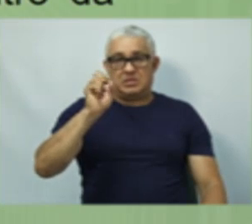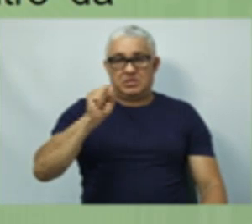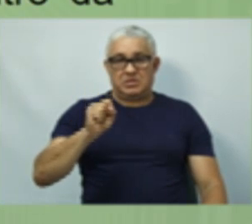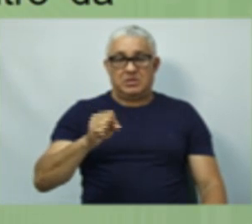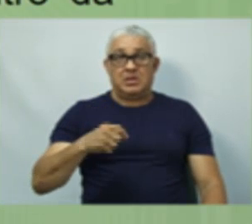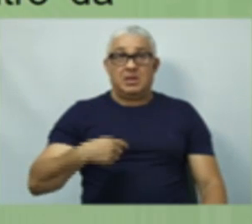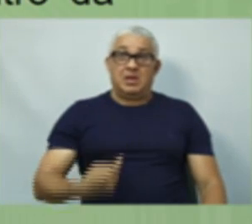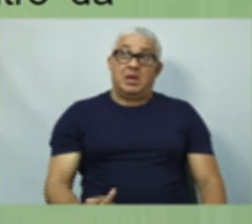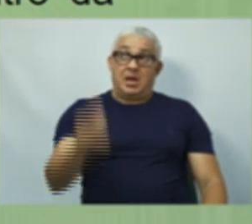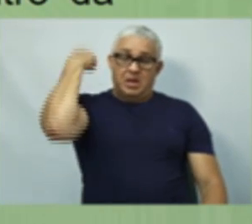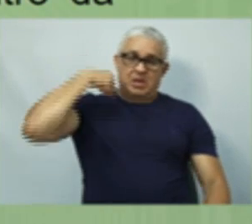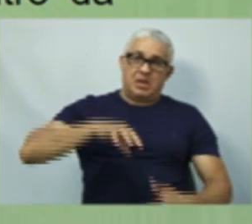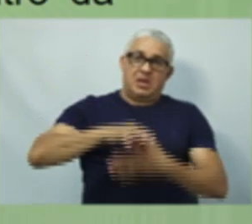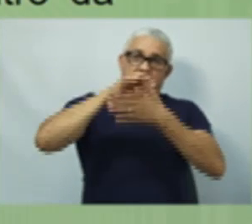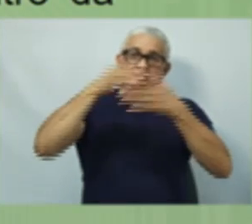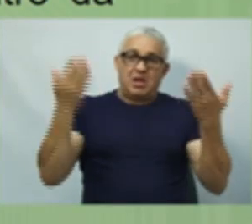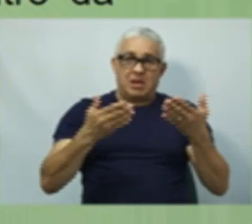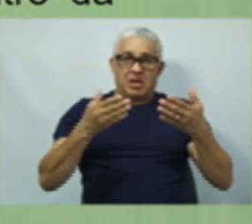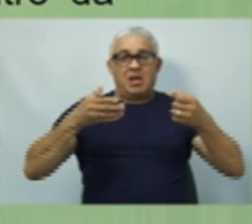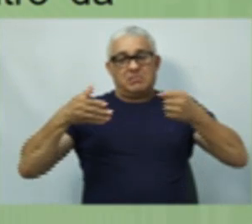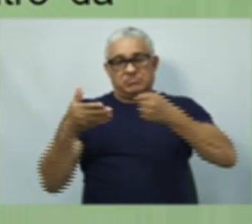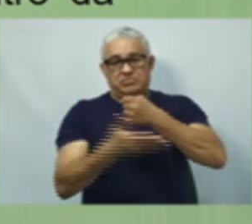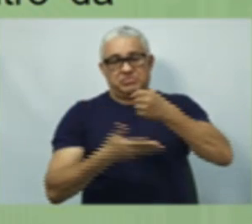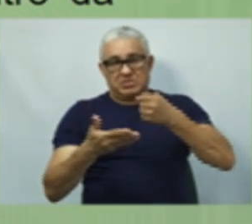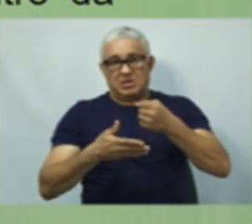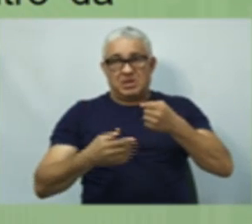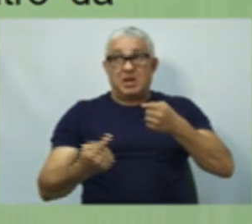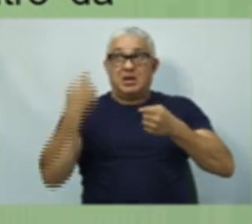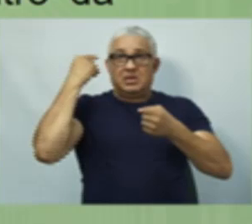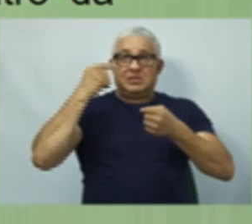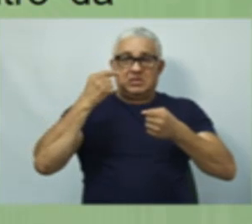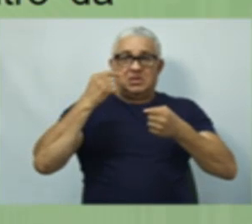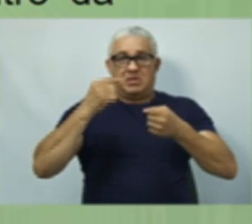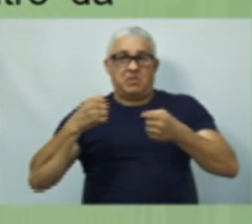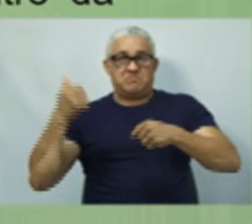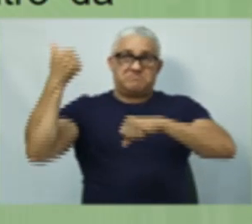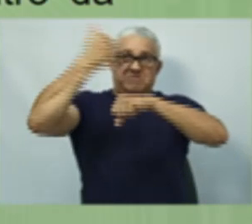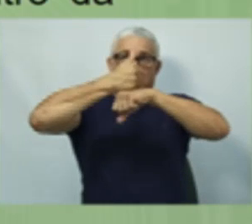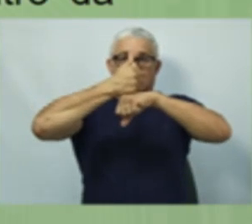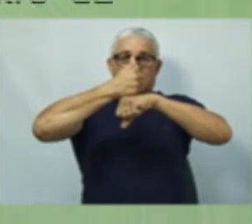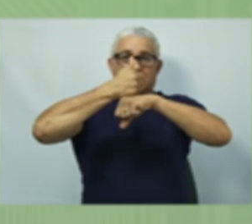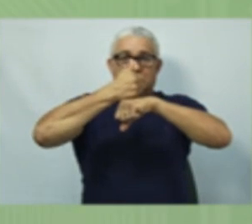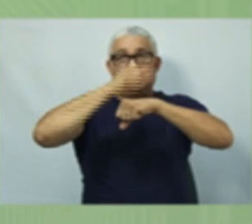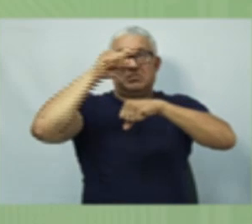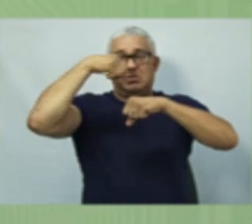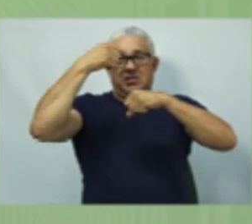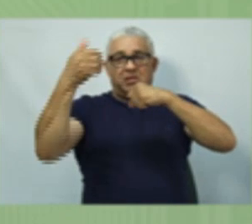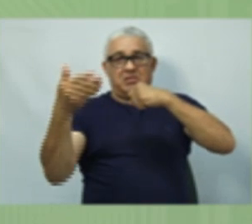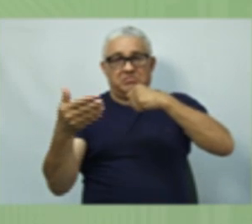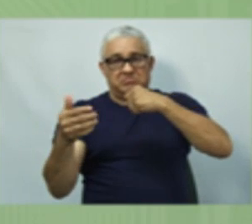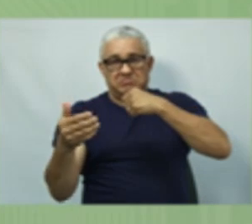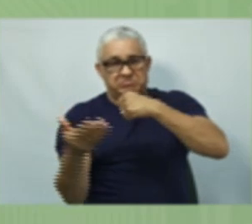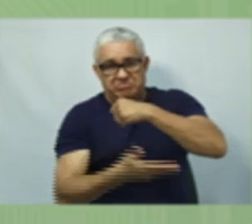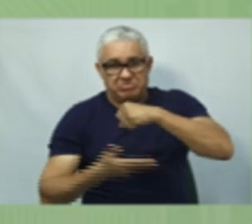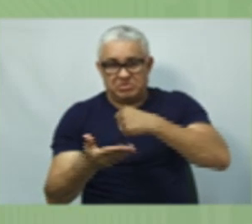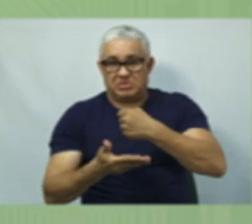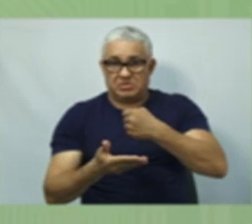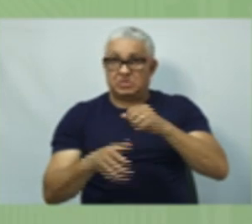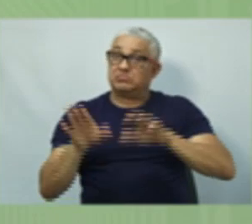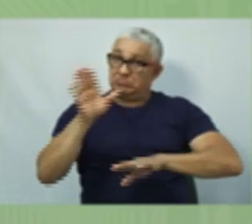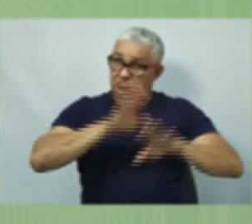da equipe, agora eu vou ser um subordinado. Tomem cuidado com isso, porque às vezes é melhor para a organização. Ainda falando